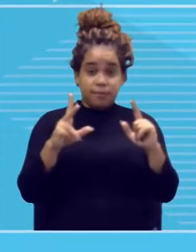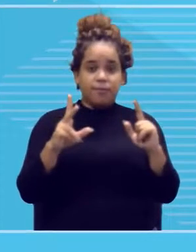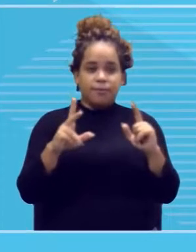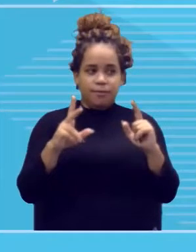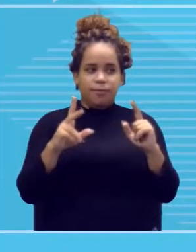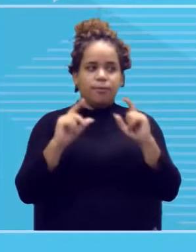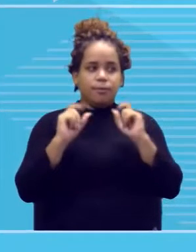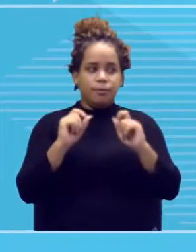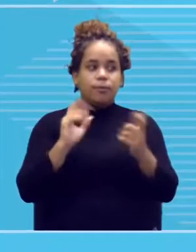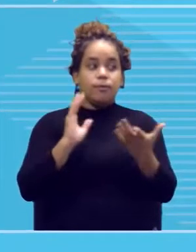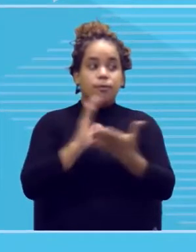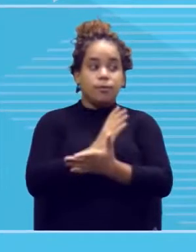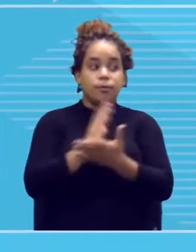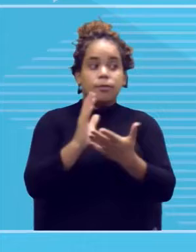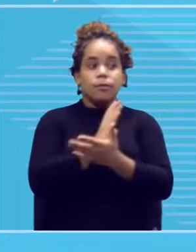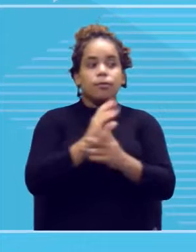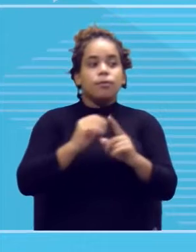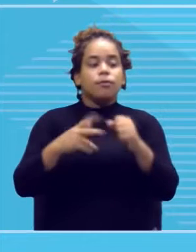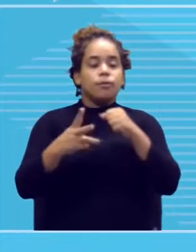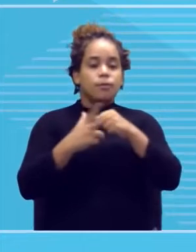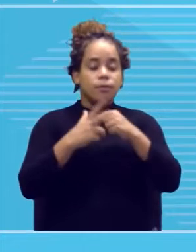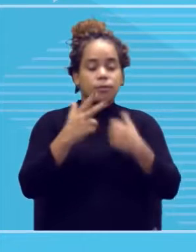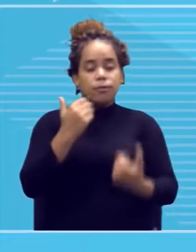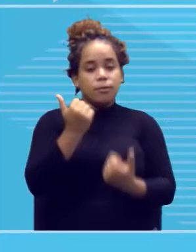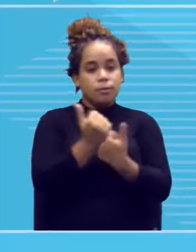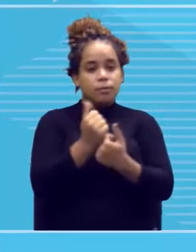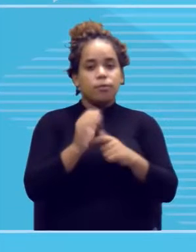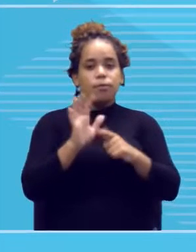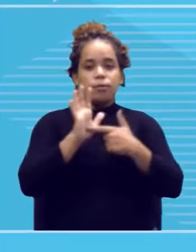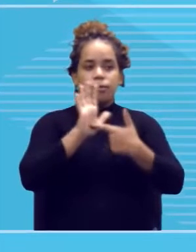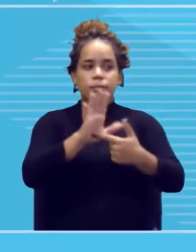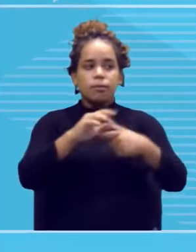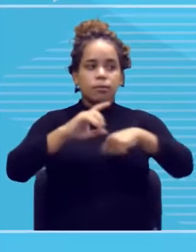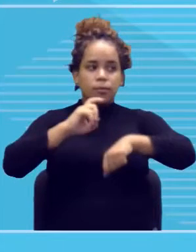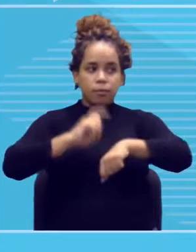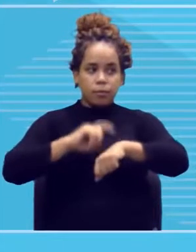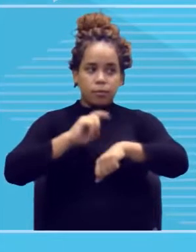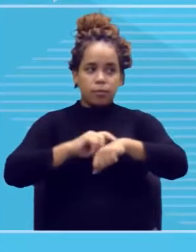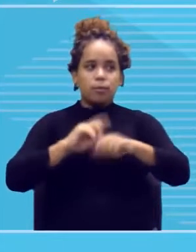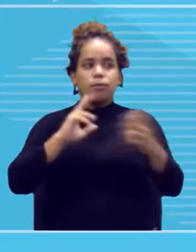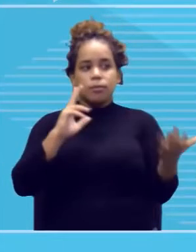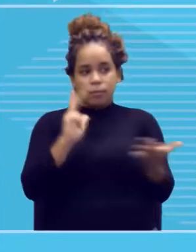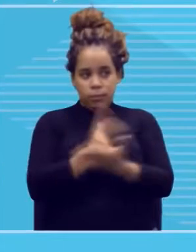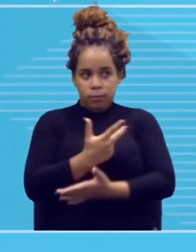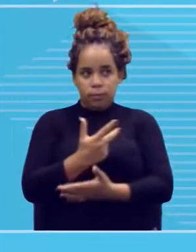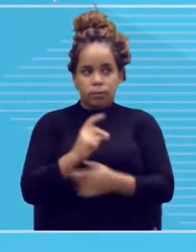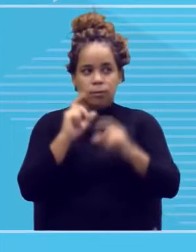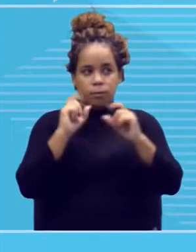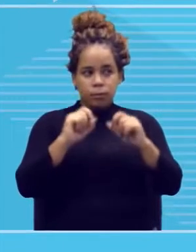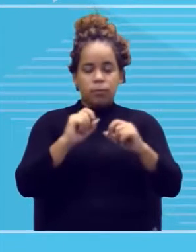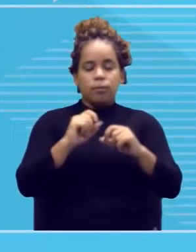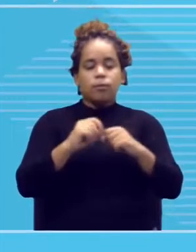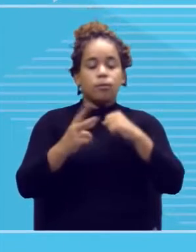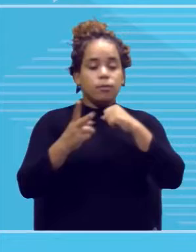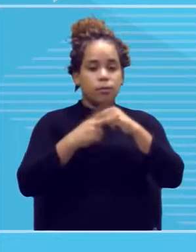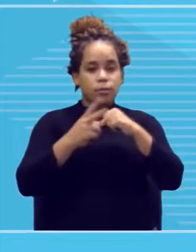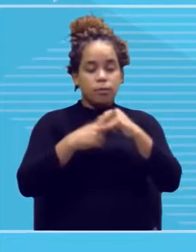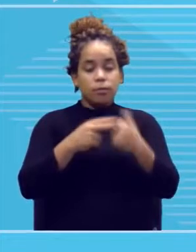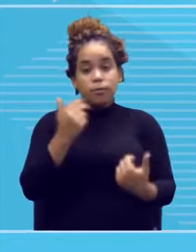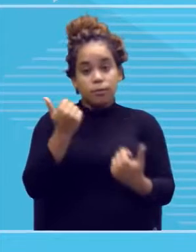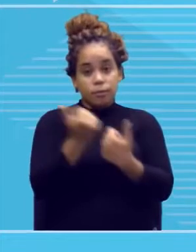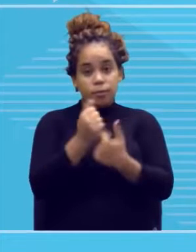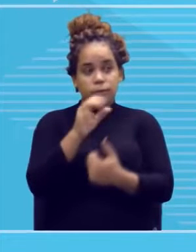alguns verbos modais indicarem tempo apesar de isso acontecer como a gente vai ver mais à frente o verbo modal Will